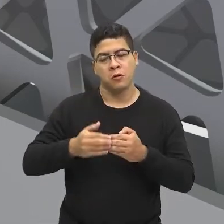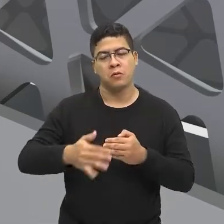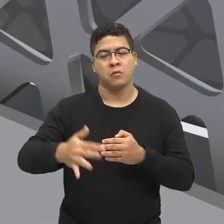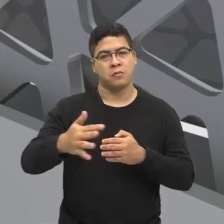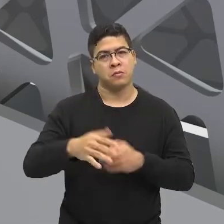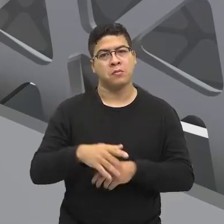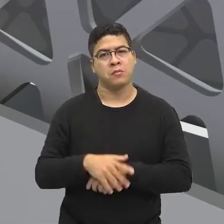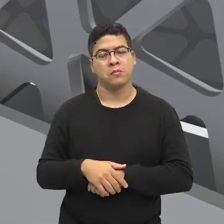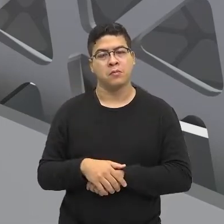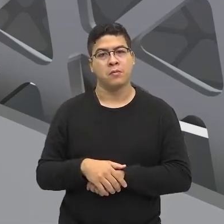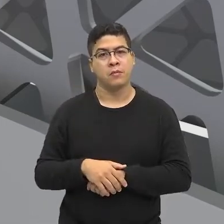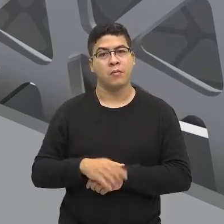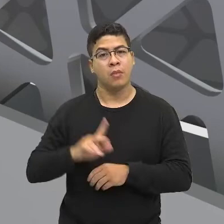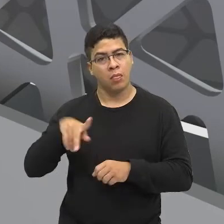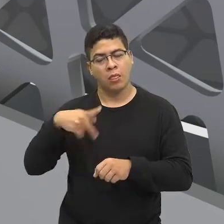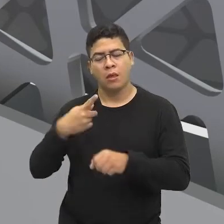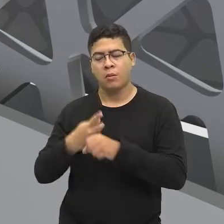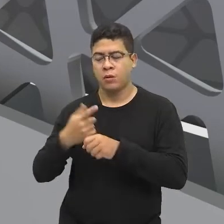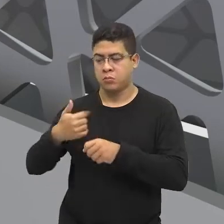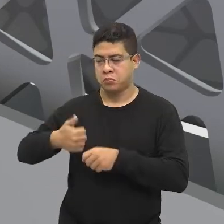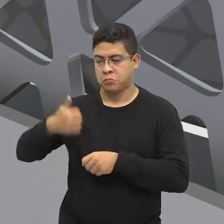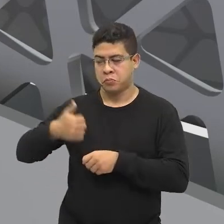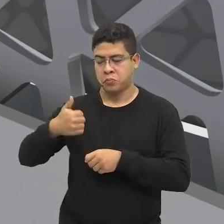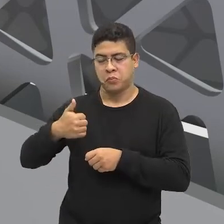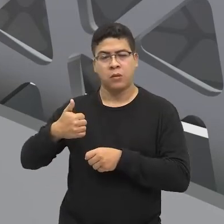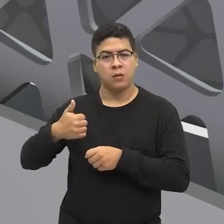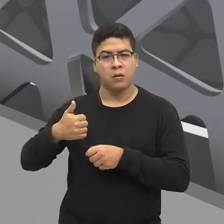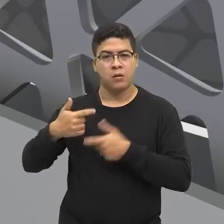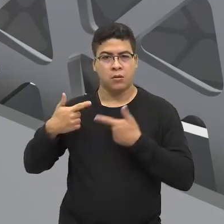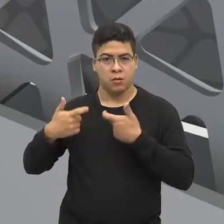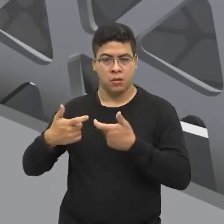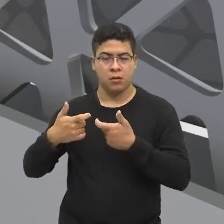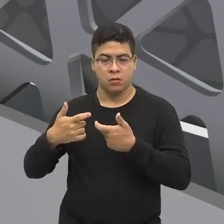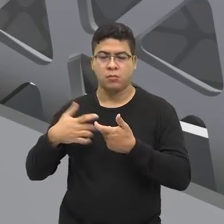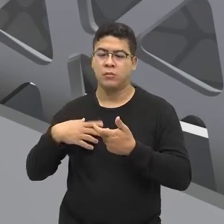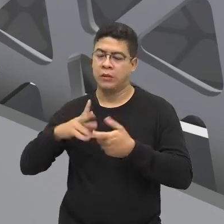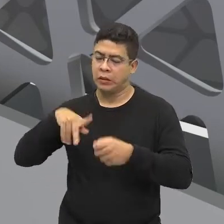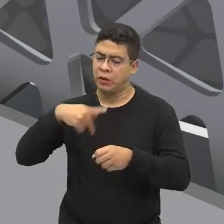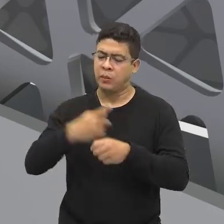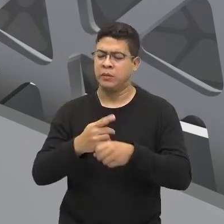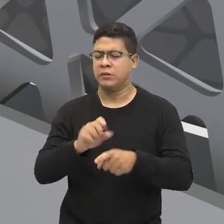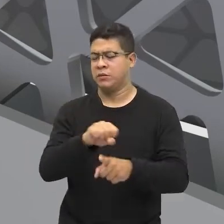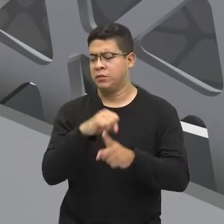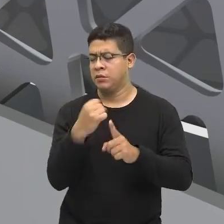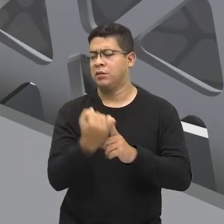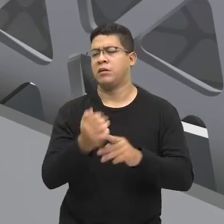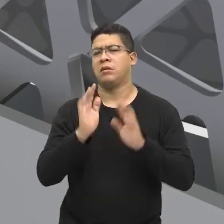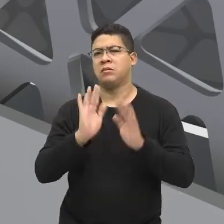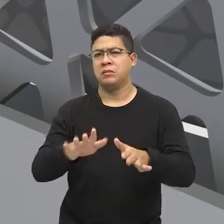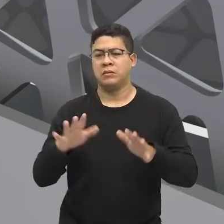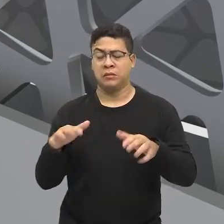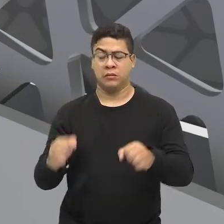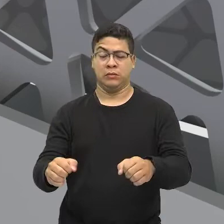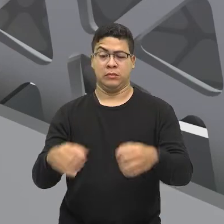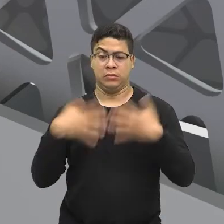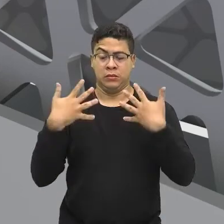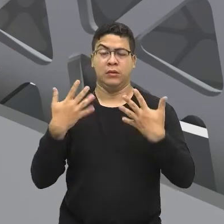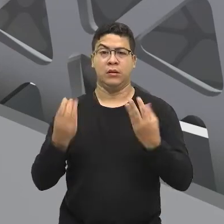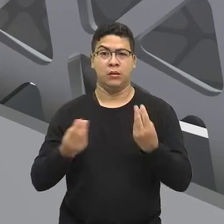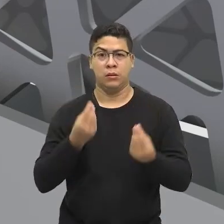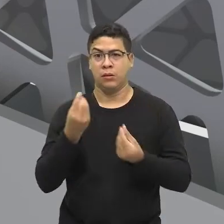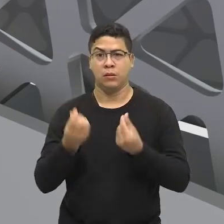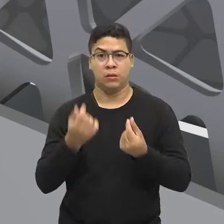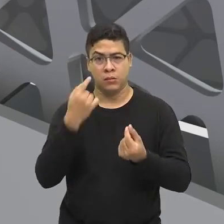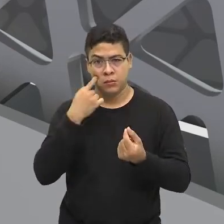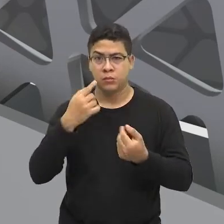da Primeira Guerra Mundial, a sociedade ainda chocada com todas aquelas mortes e todo esse